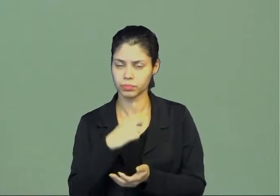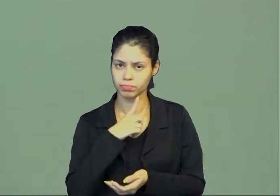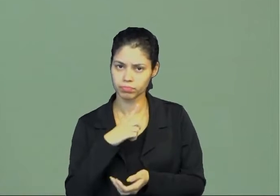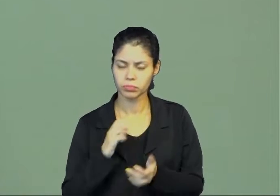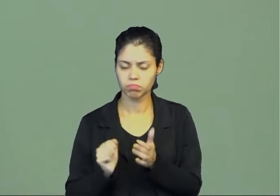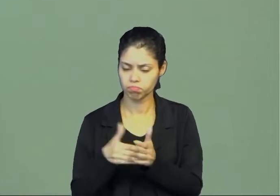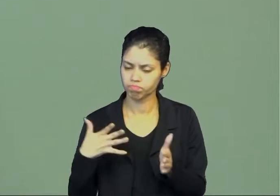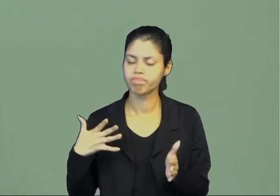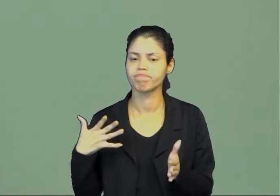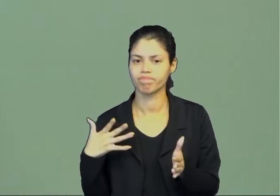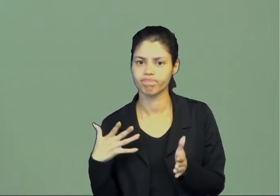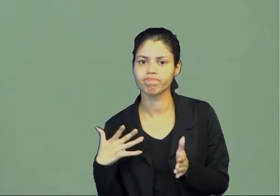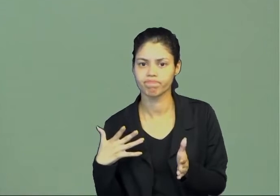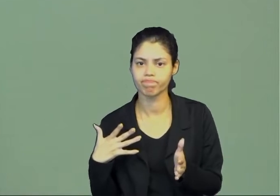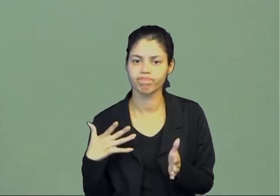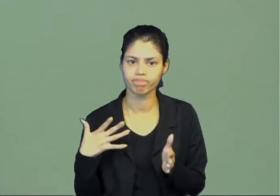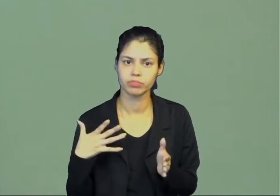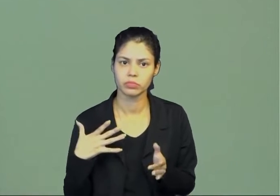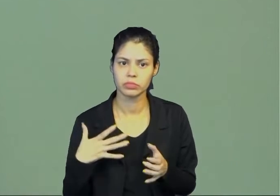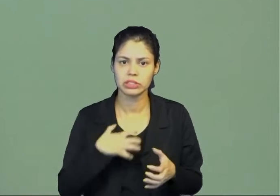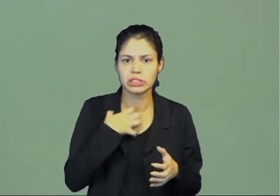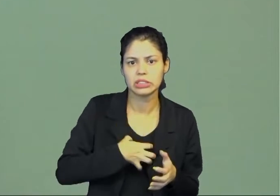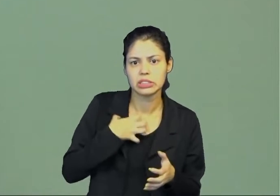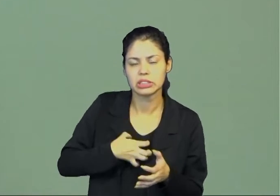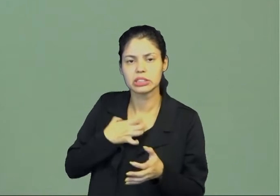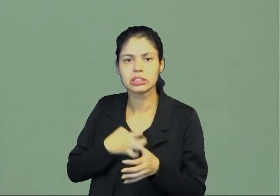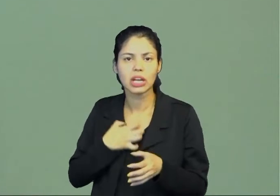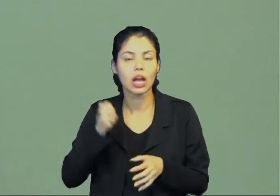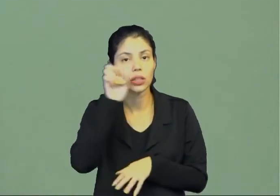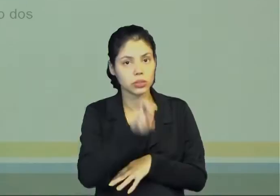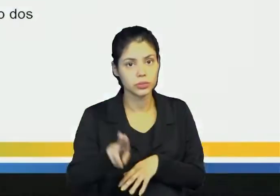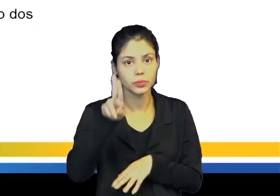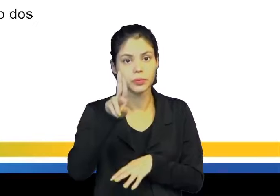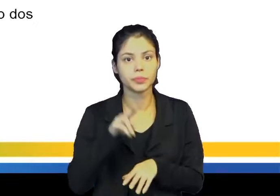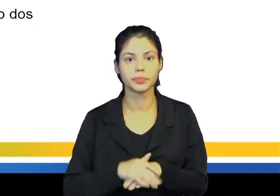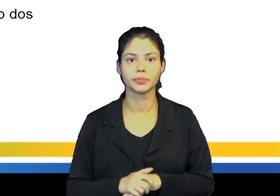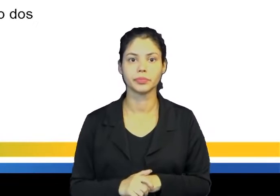havia muitas inquietações na Europa.